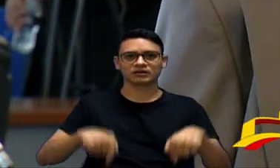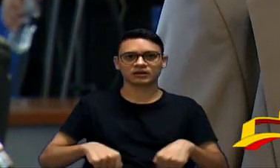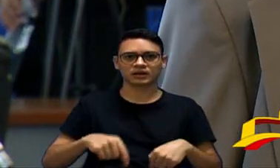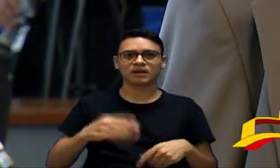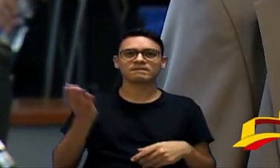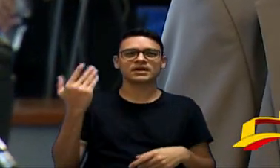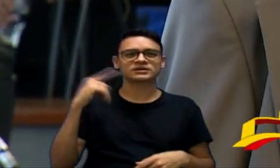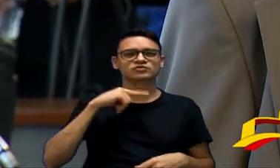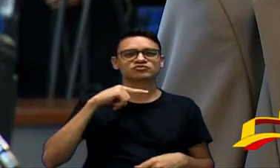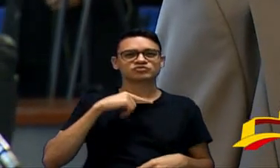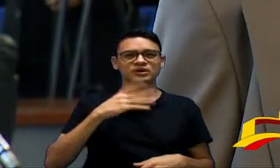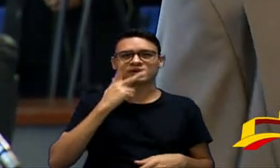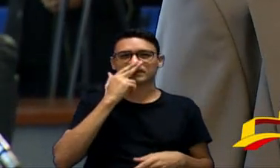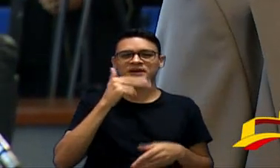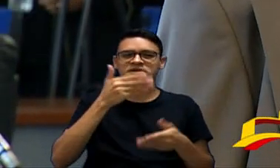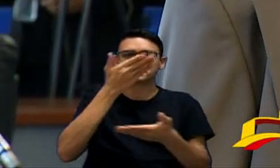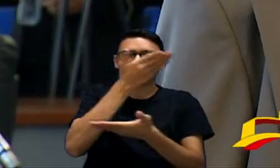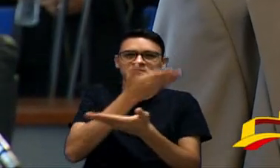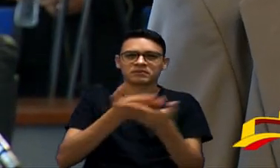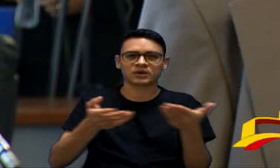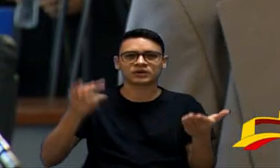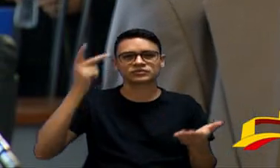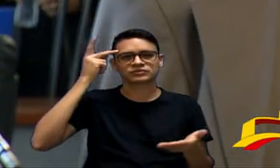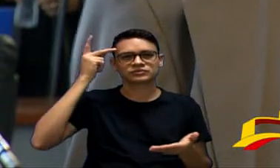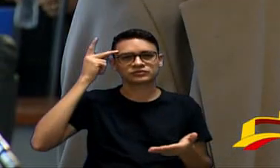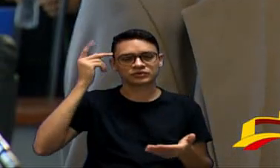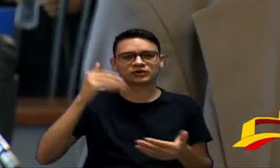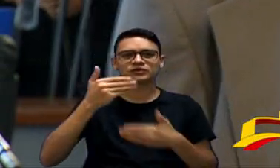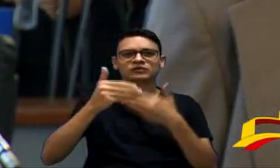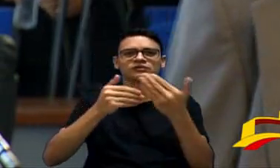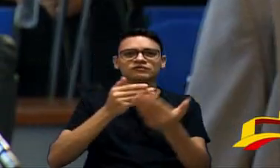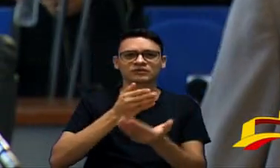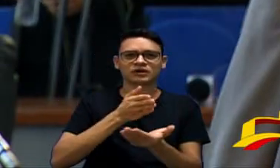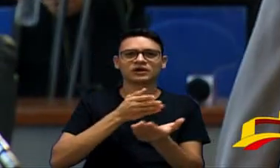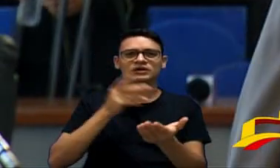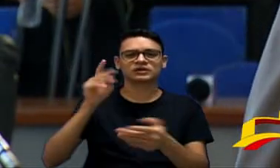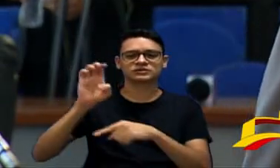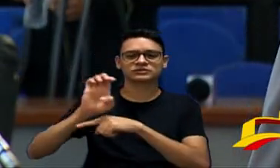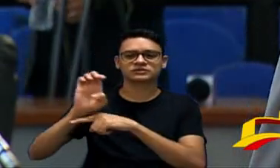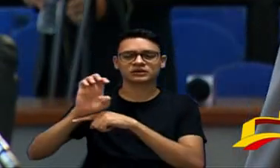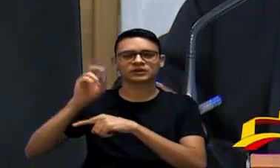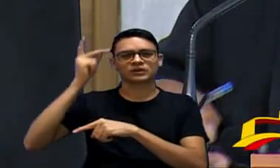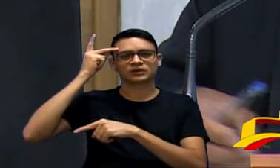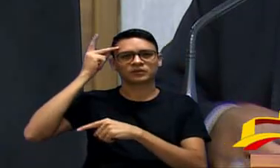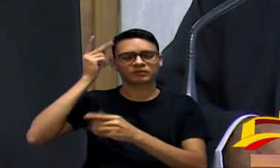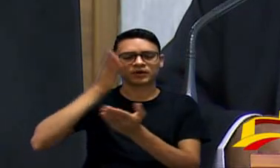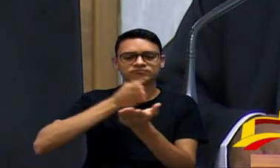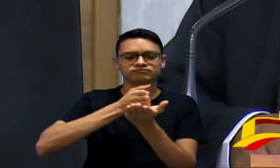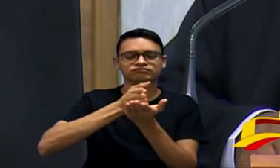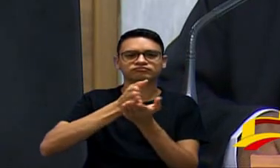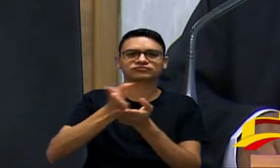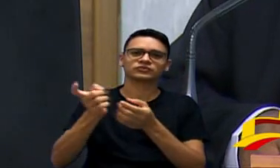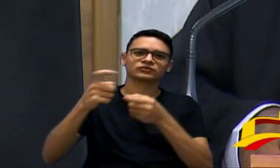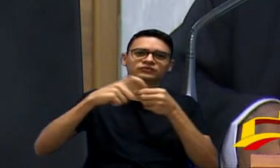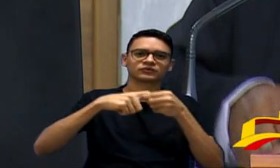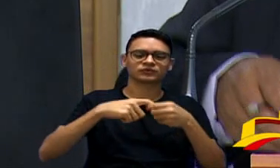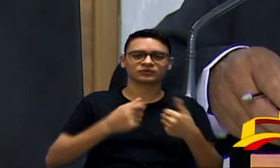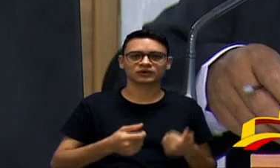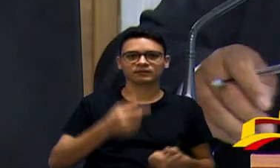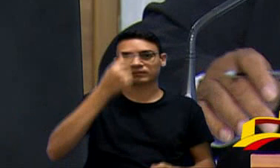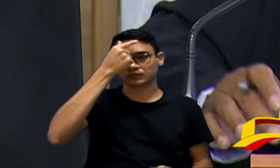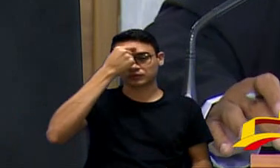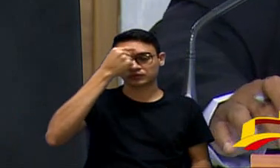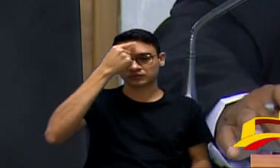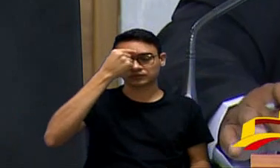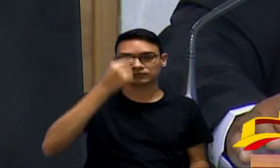mas afundaram o estado. Tarcisão para pôr São Paulo nos trilhos, novamente. Obrigado. Obrigado. Vereador Adila, por favor.